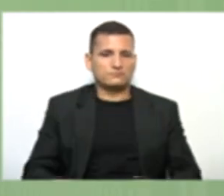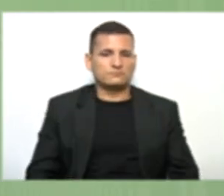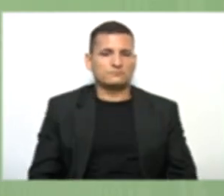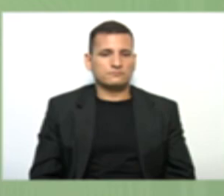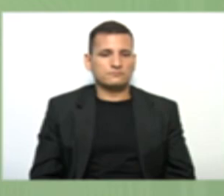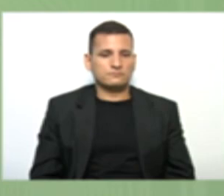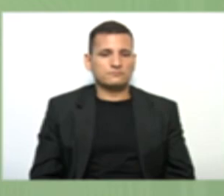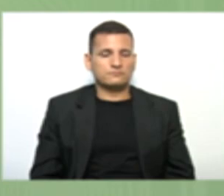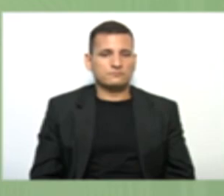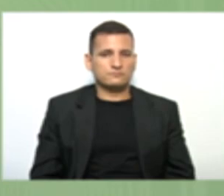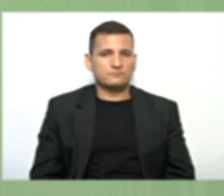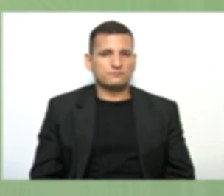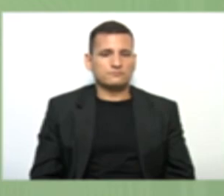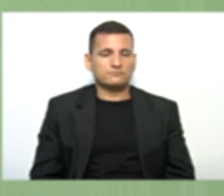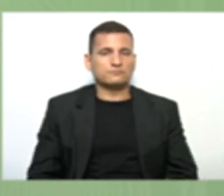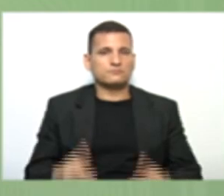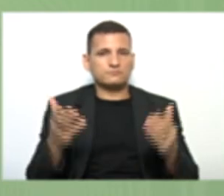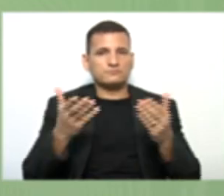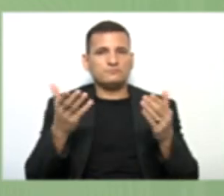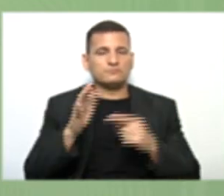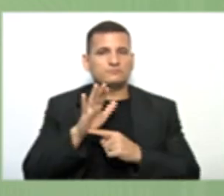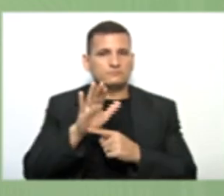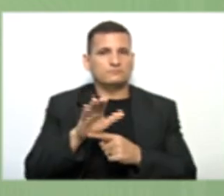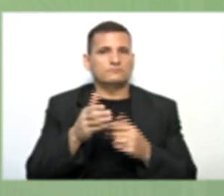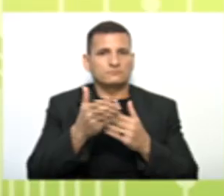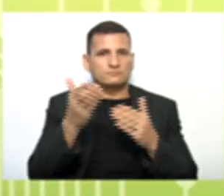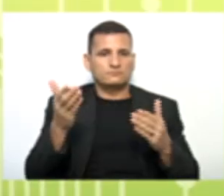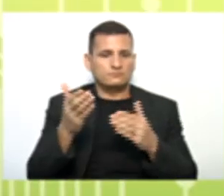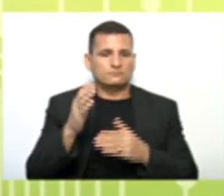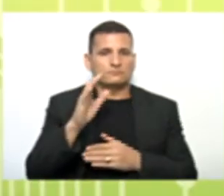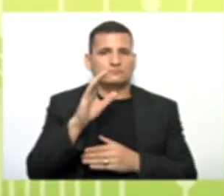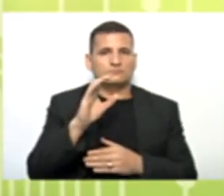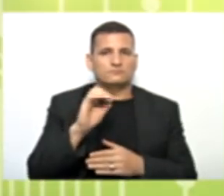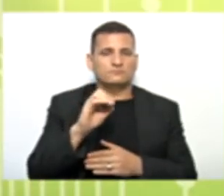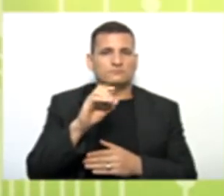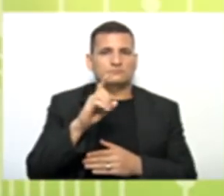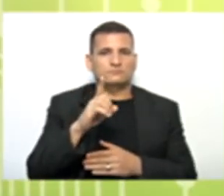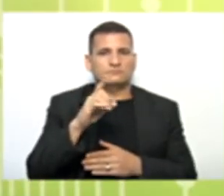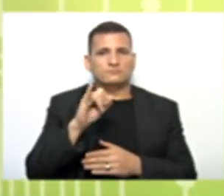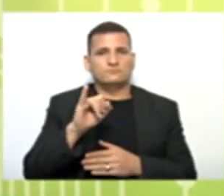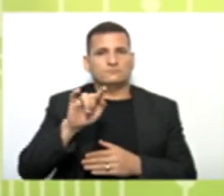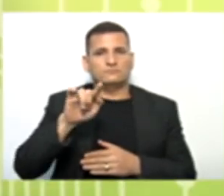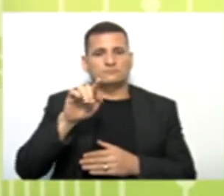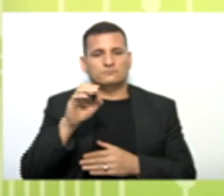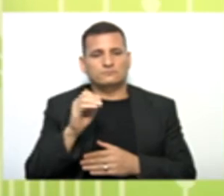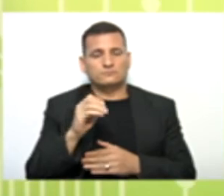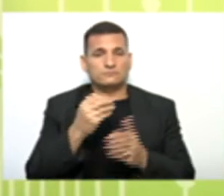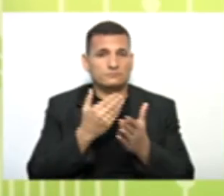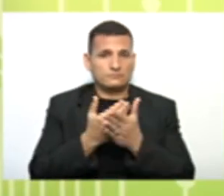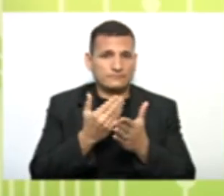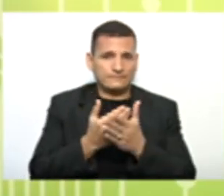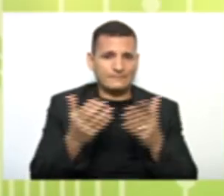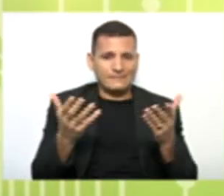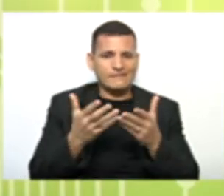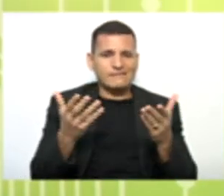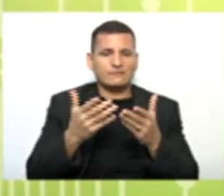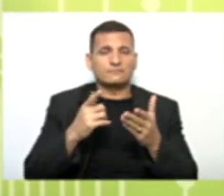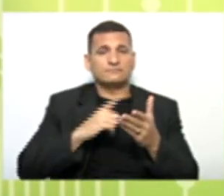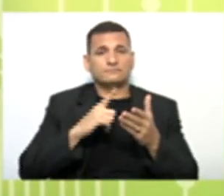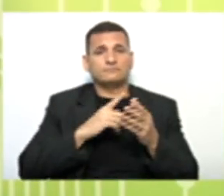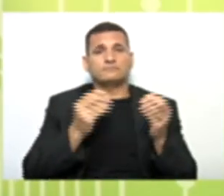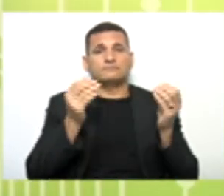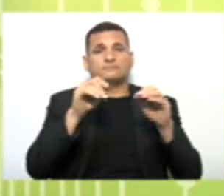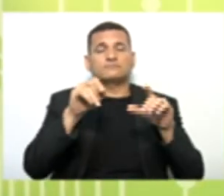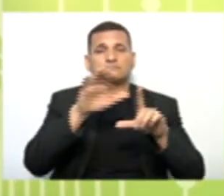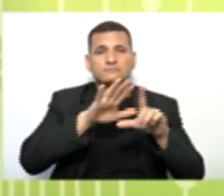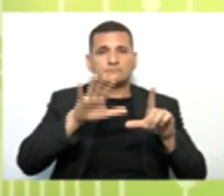Eu quero mostrar para vocês que o código, pode vir para mim aqui agora, o código dessa aula de hoje tá para vocês aí no